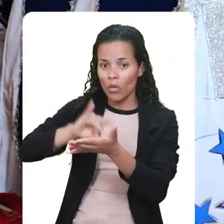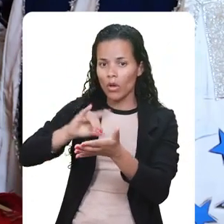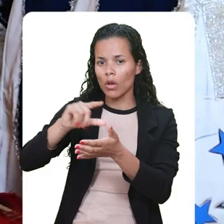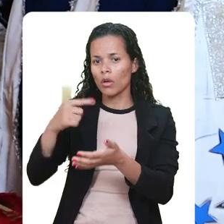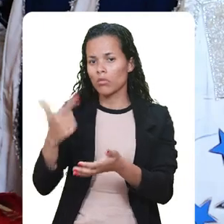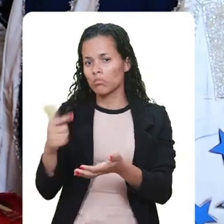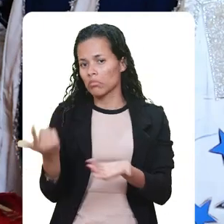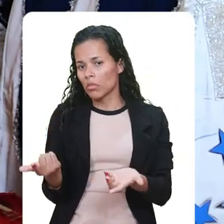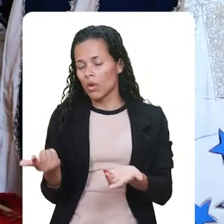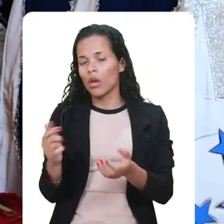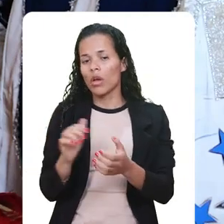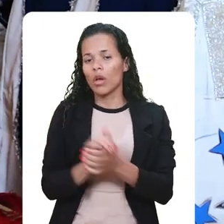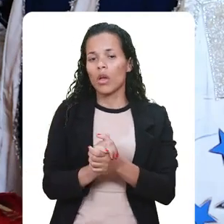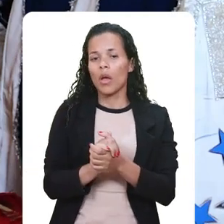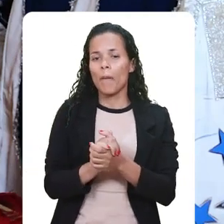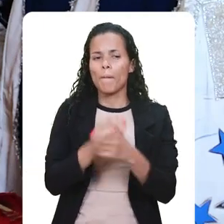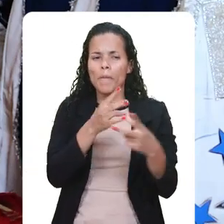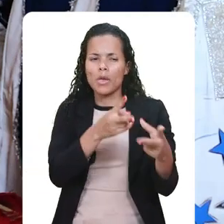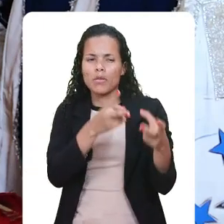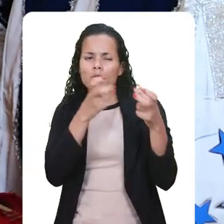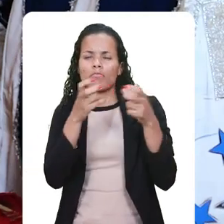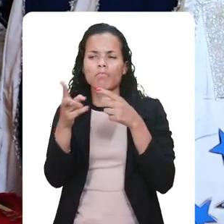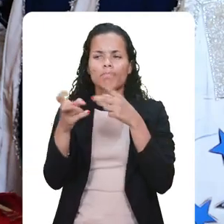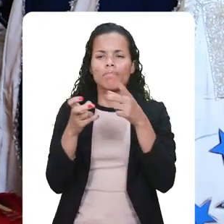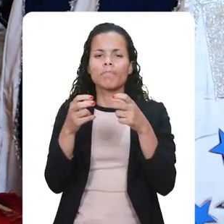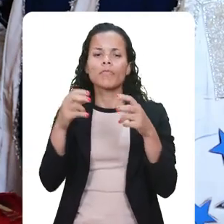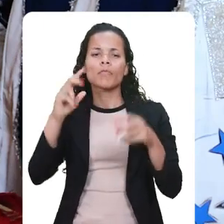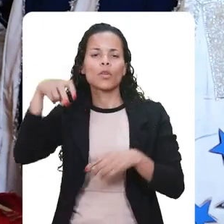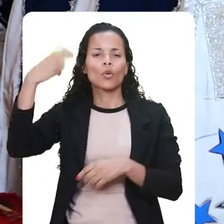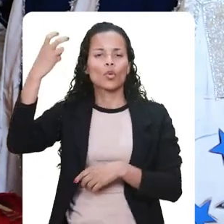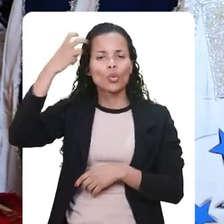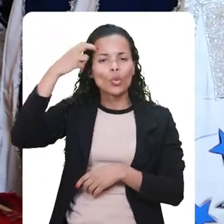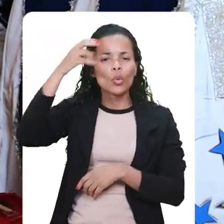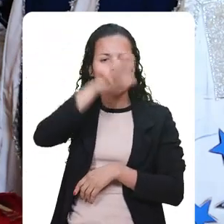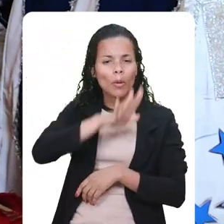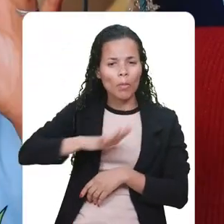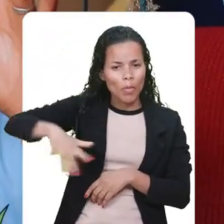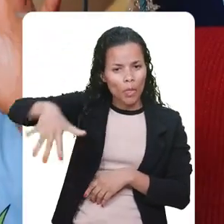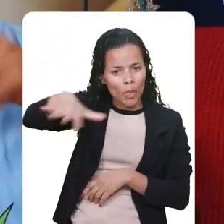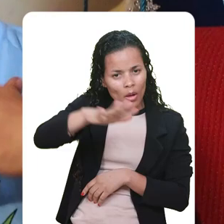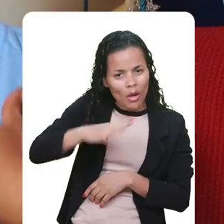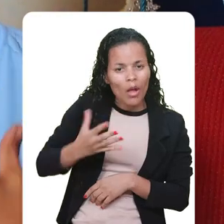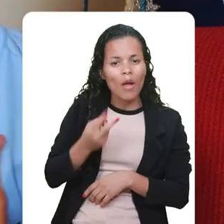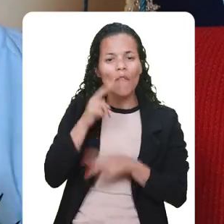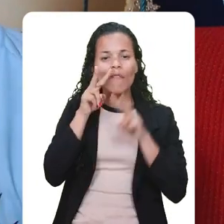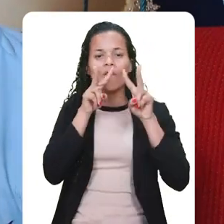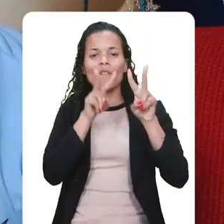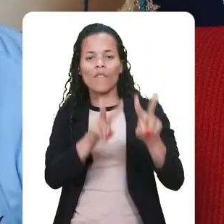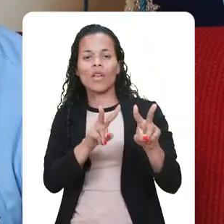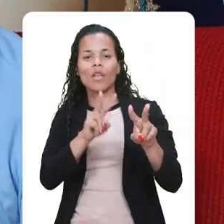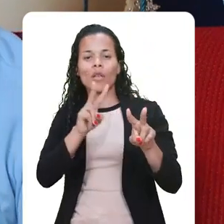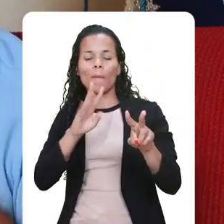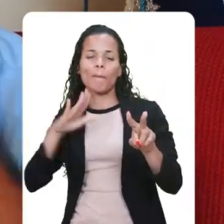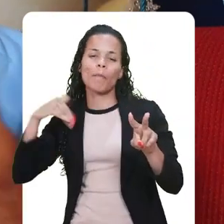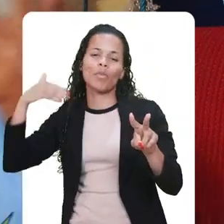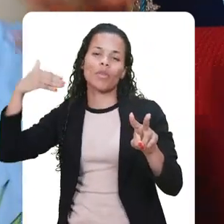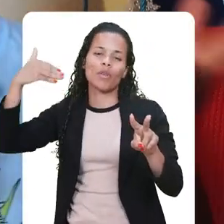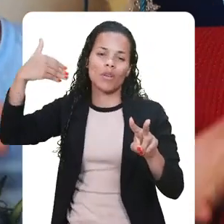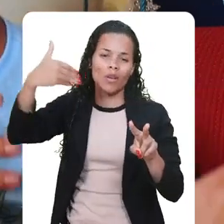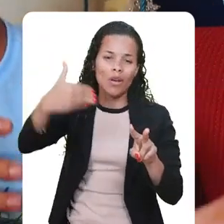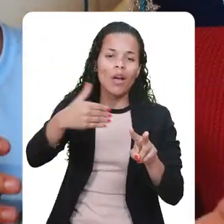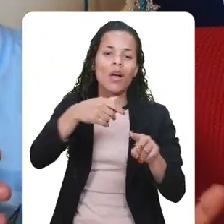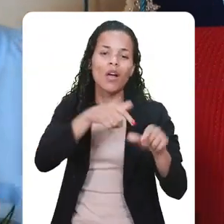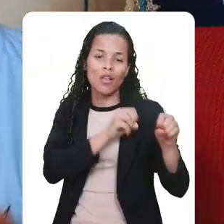se tinha essa percepção que cultura popular é para ser vista e passada na questão